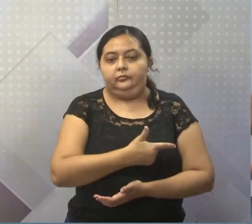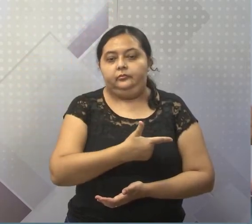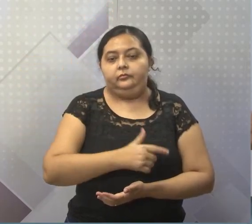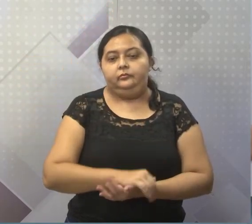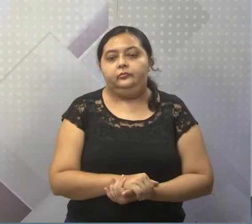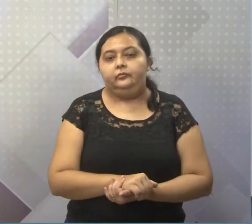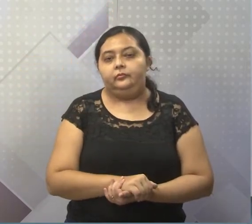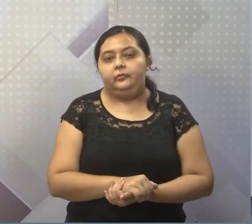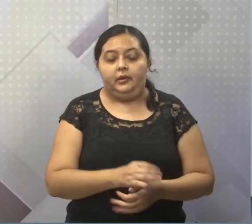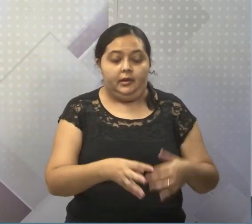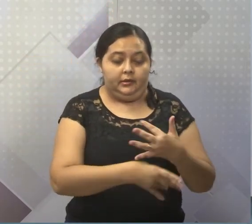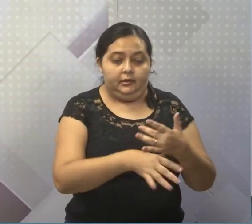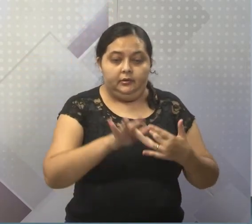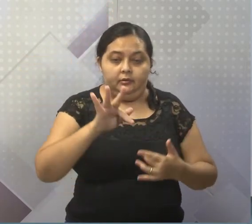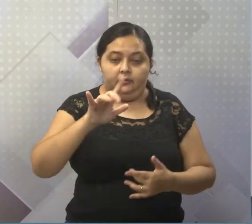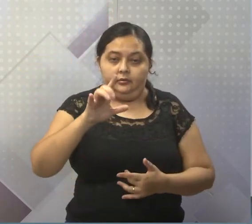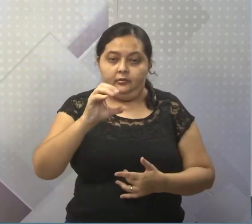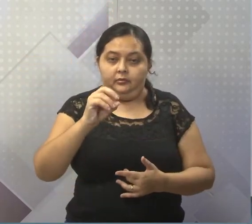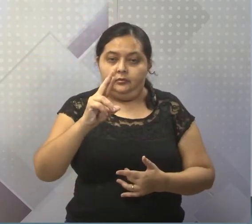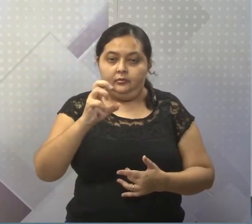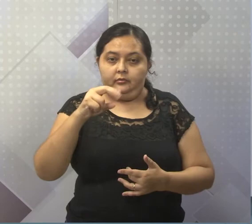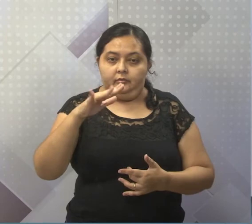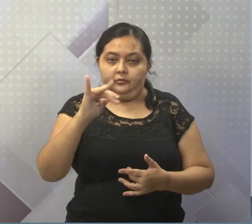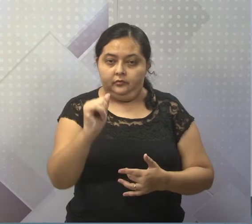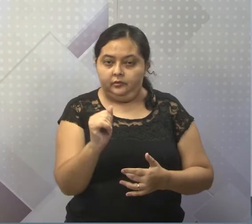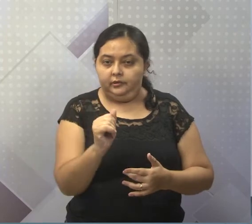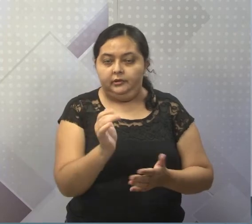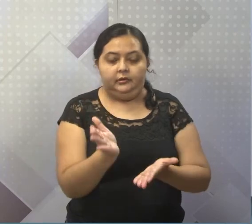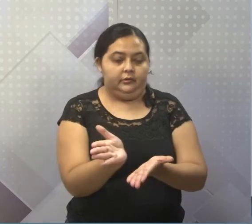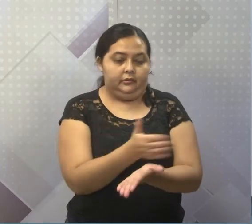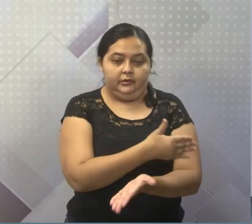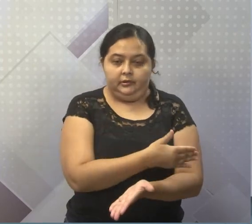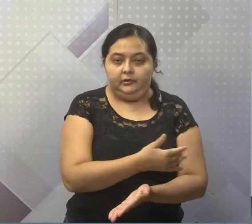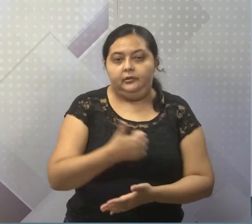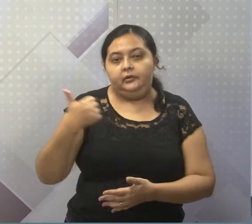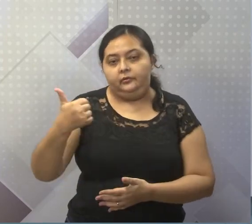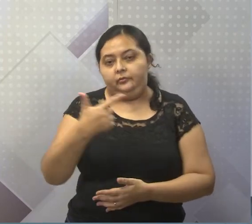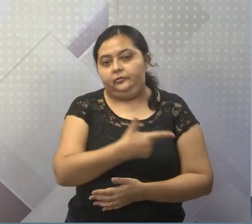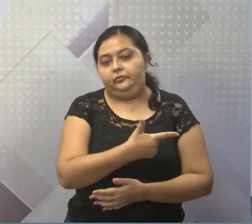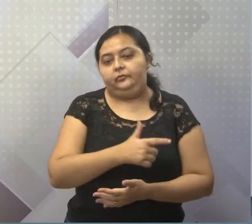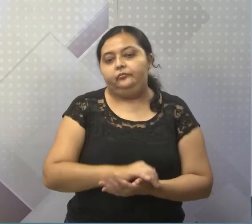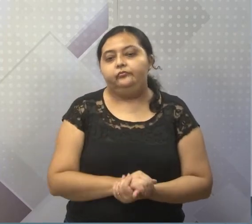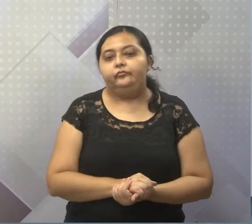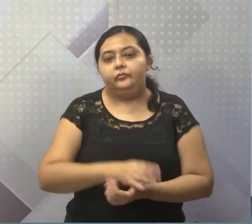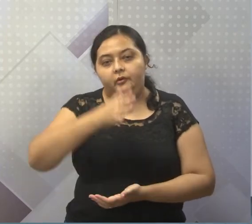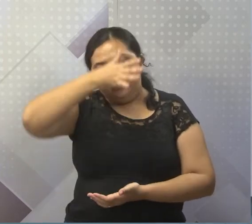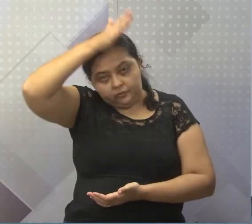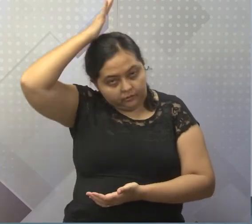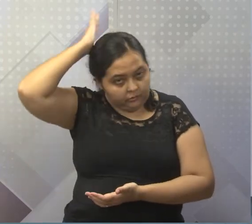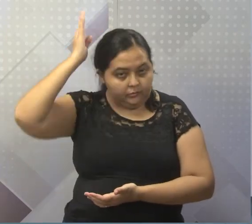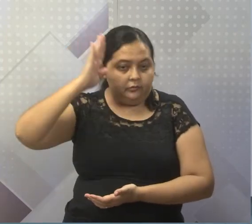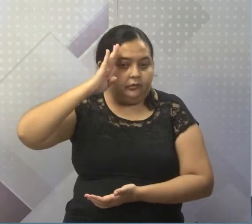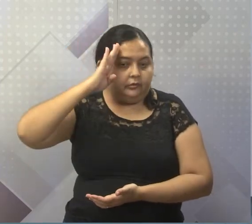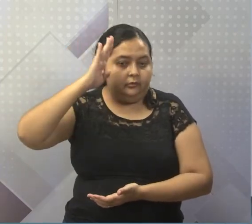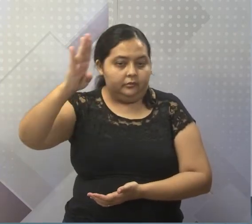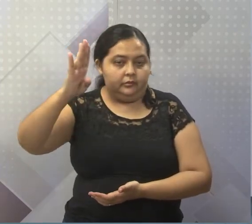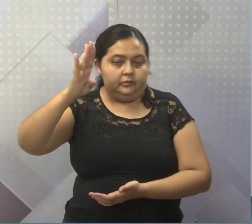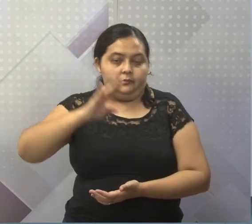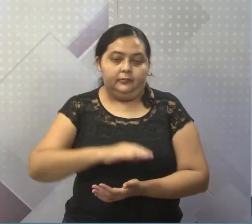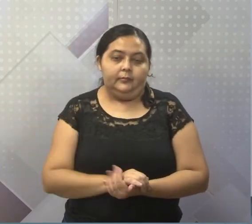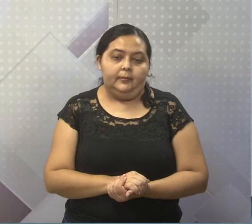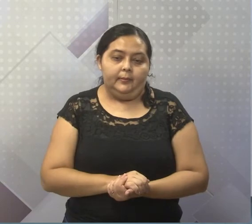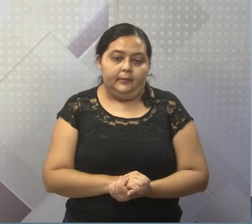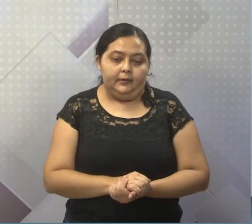Florença sai de cena e Roma tá tomando a frente aí nesse período tá veja que tem uma briga